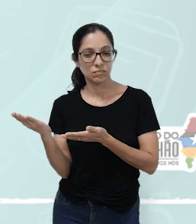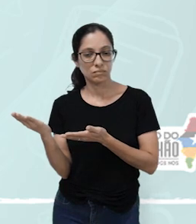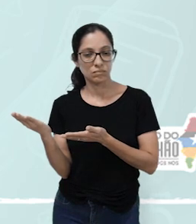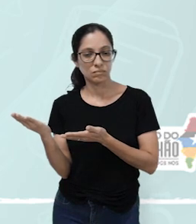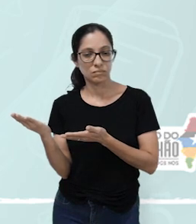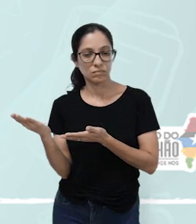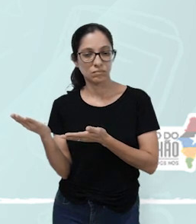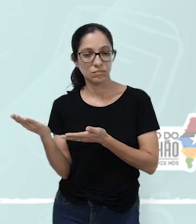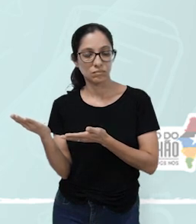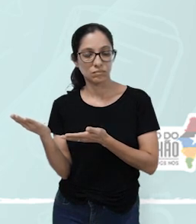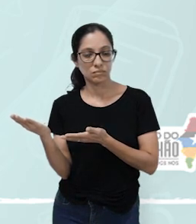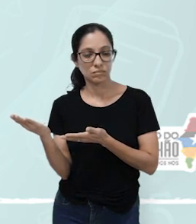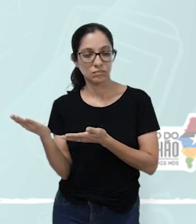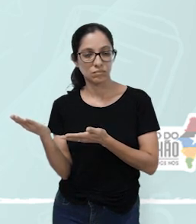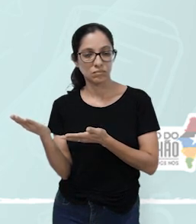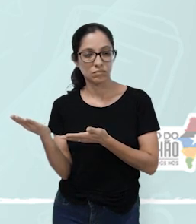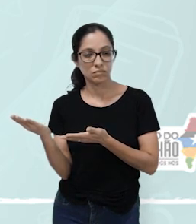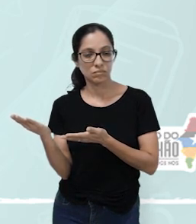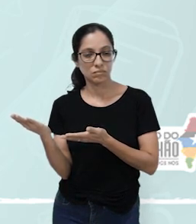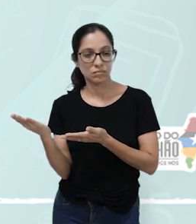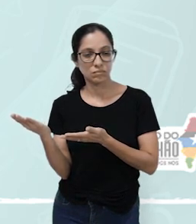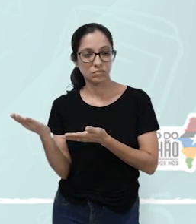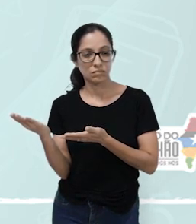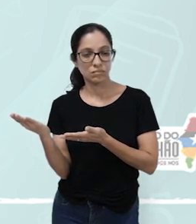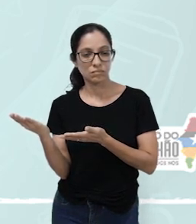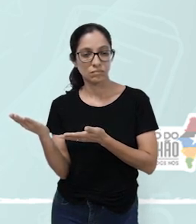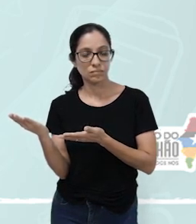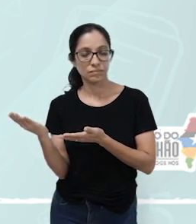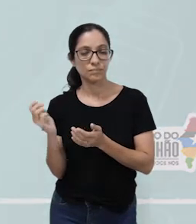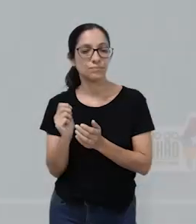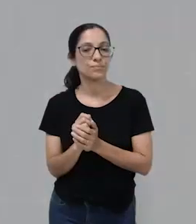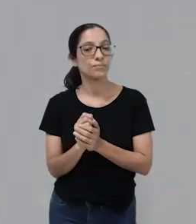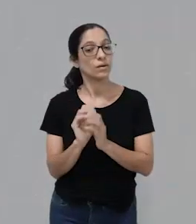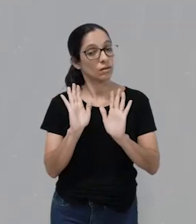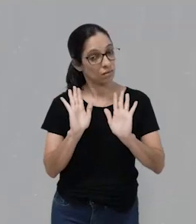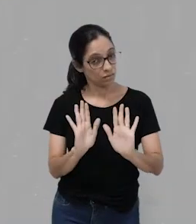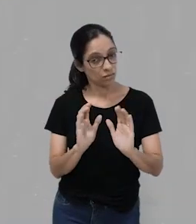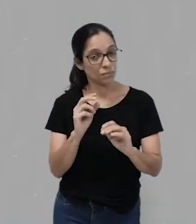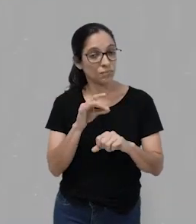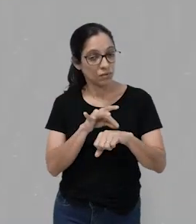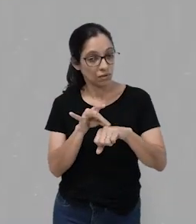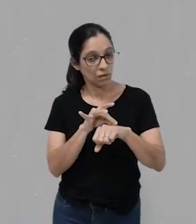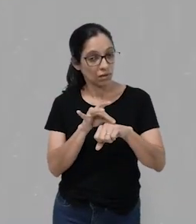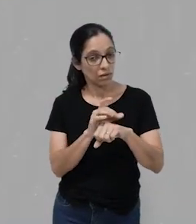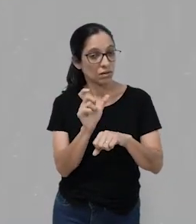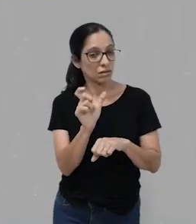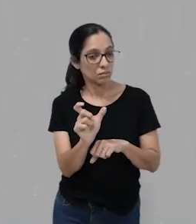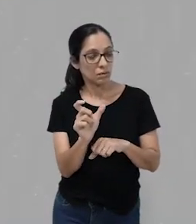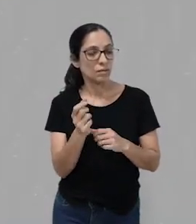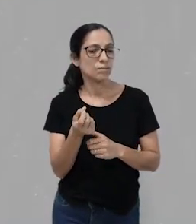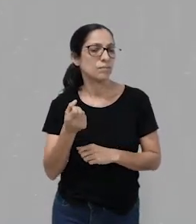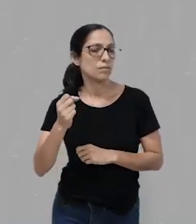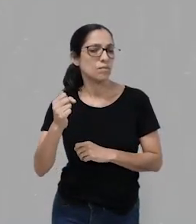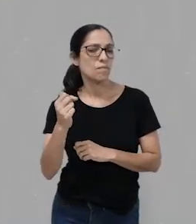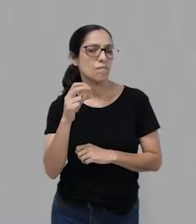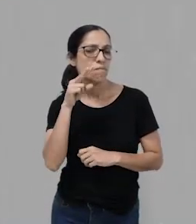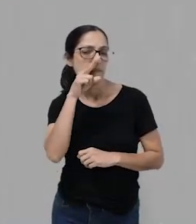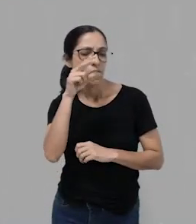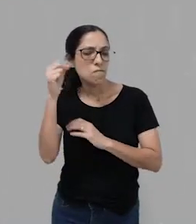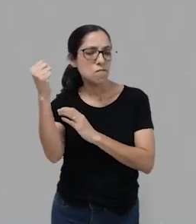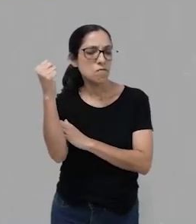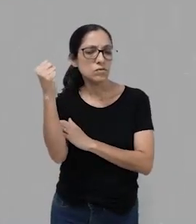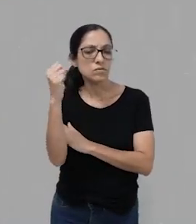resistência, provocando assim o quê? O encurtamento muscular. Está aqui em negrito. Então, força concêntrica é quando